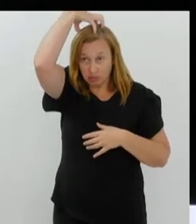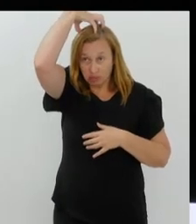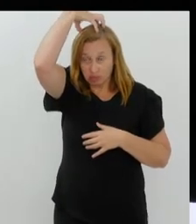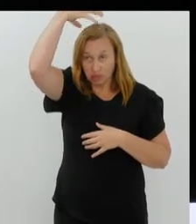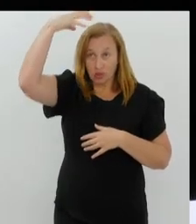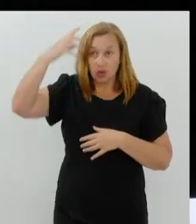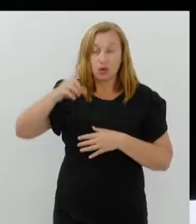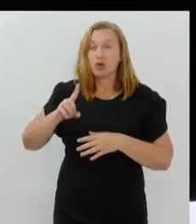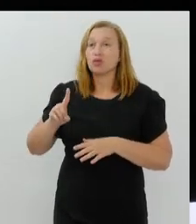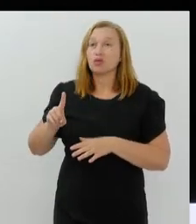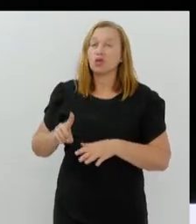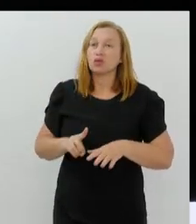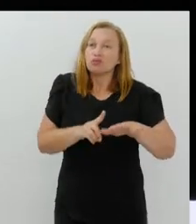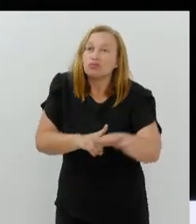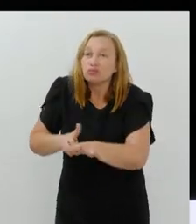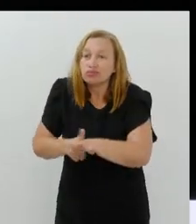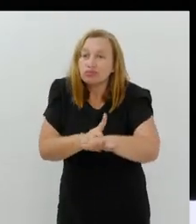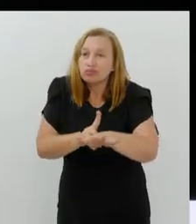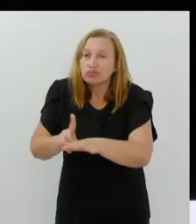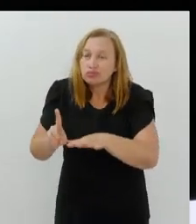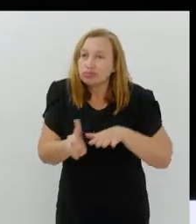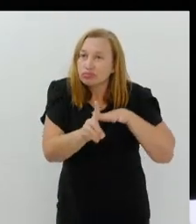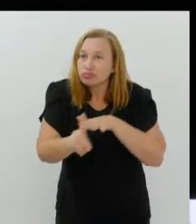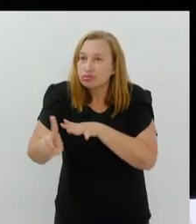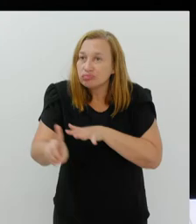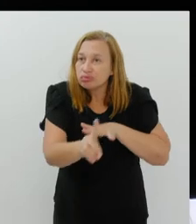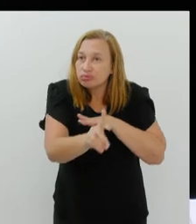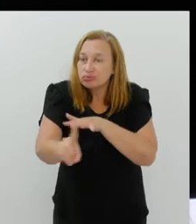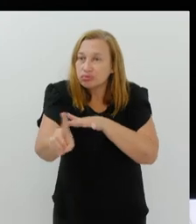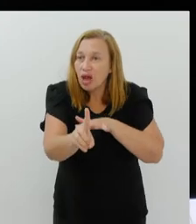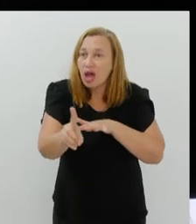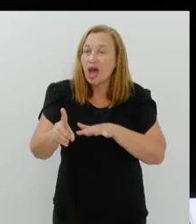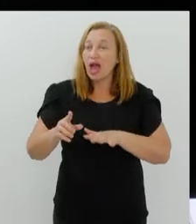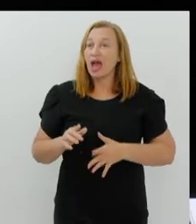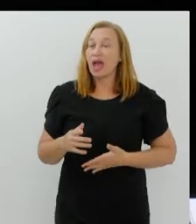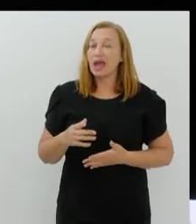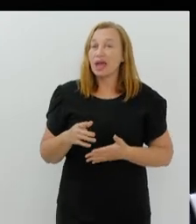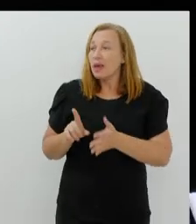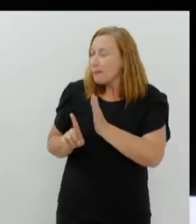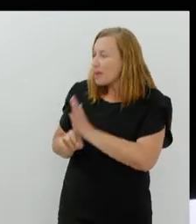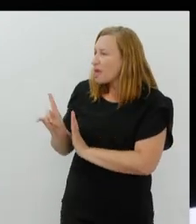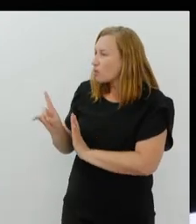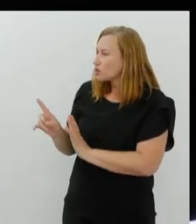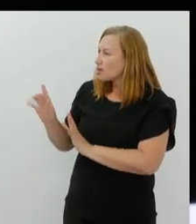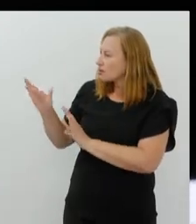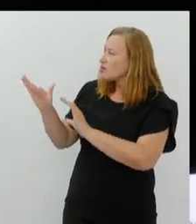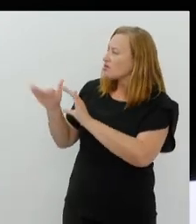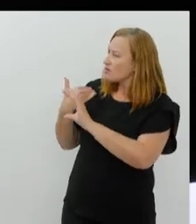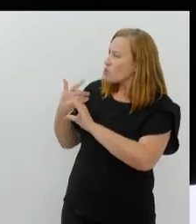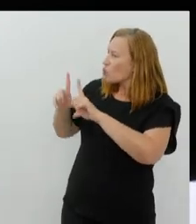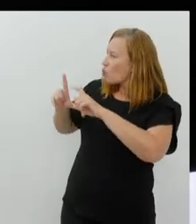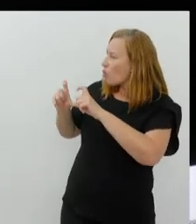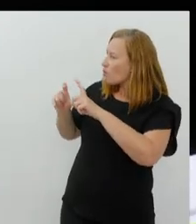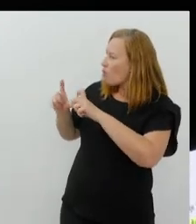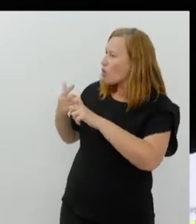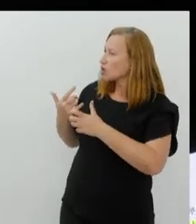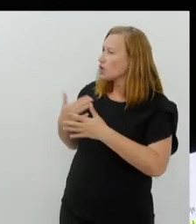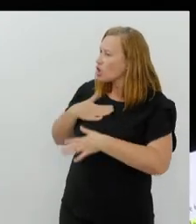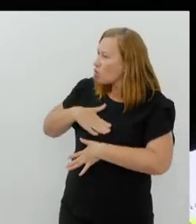me manda uma foto sua em alta. Aí o Pablo, o que você quer hoje com foto? Ele... Não, estou fazendo uma roupa aqui, não sei o que. Ele